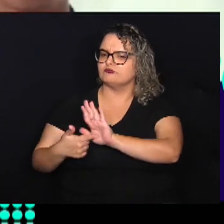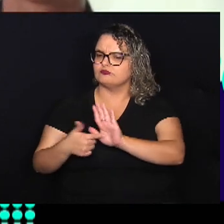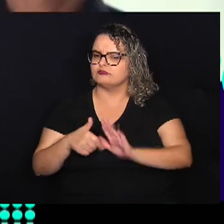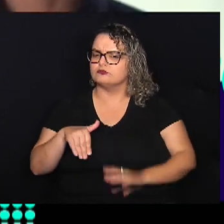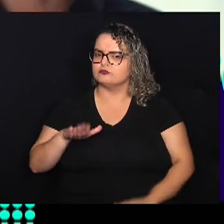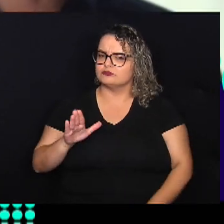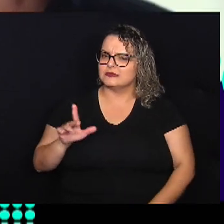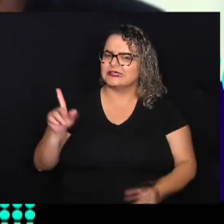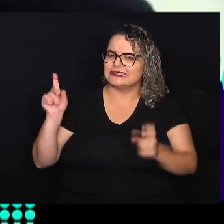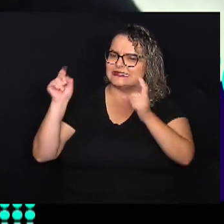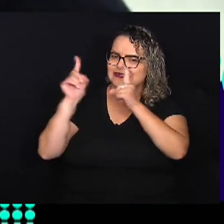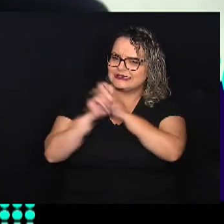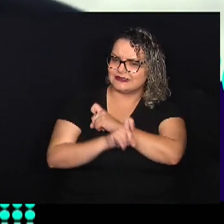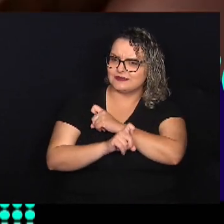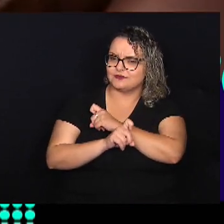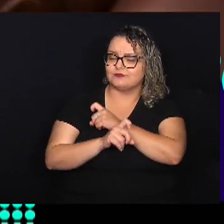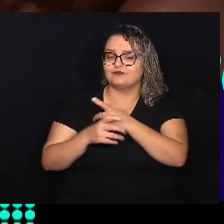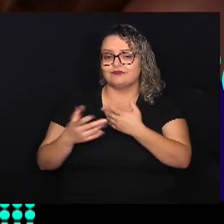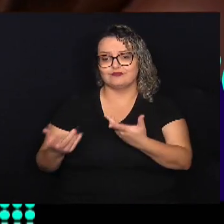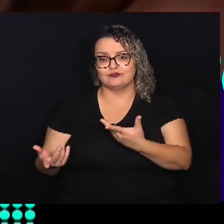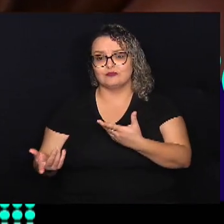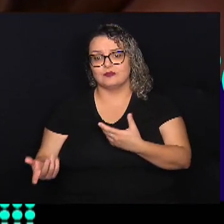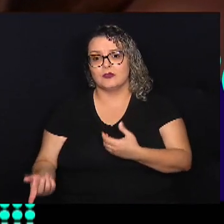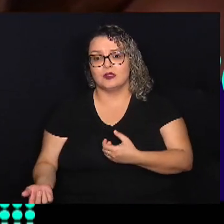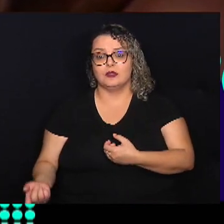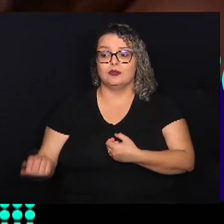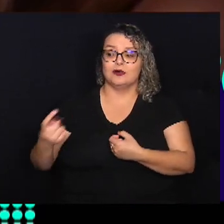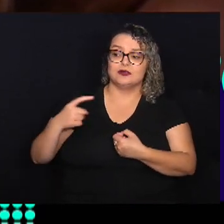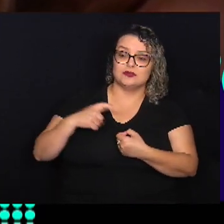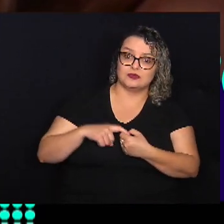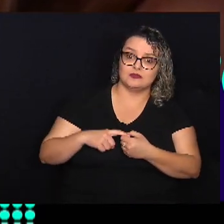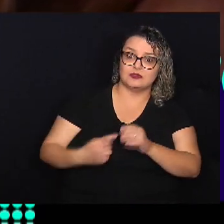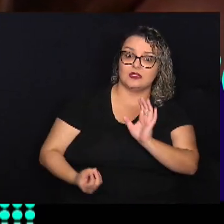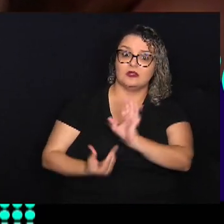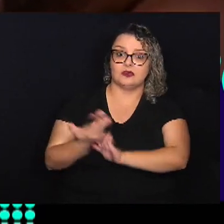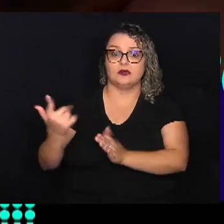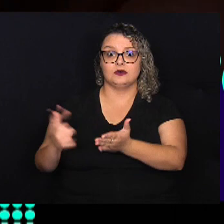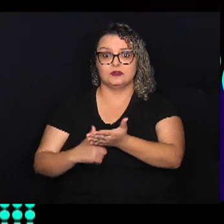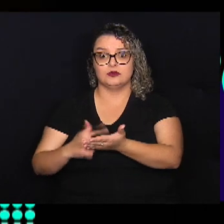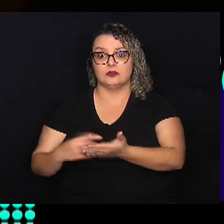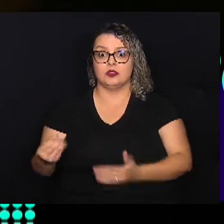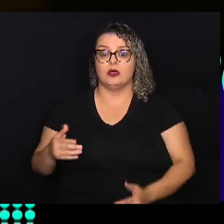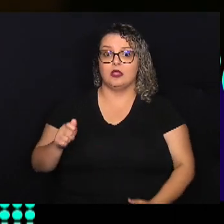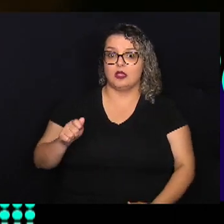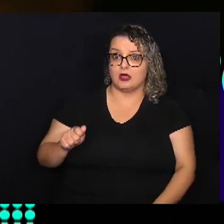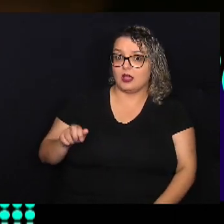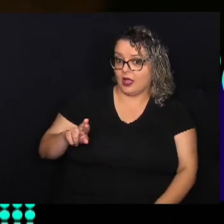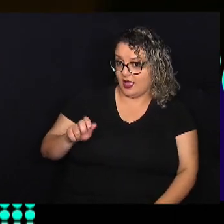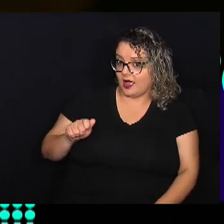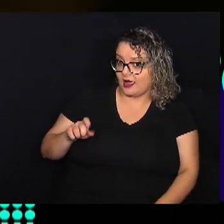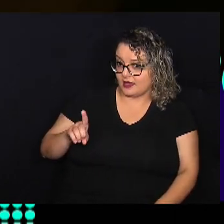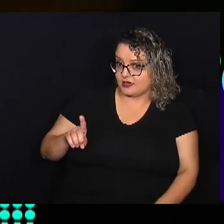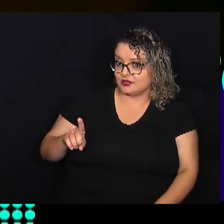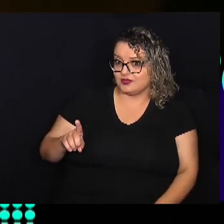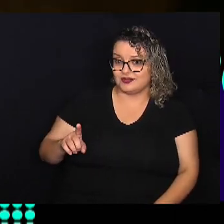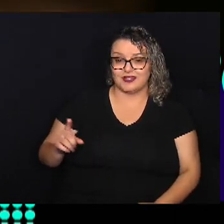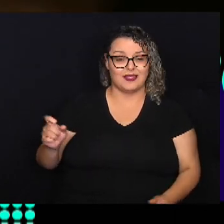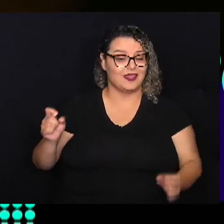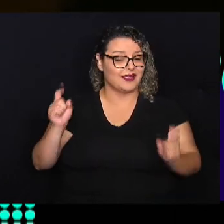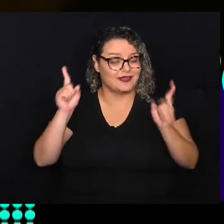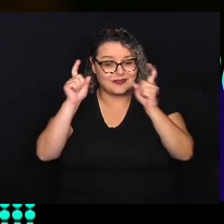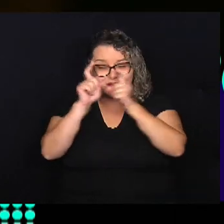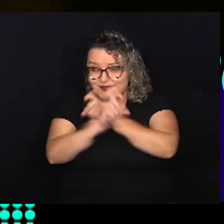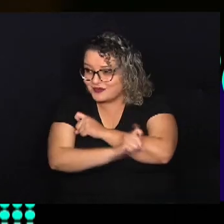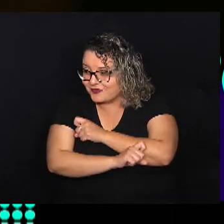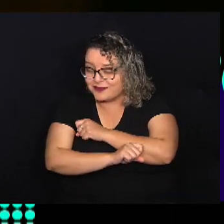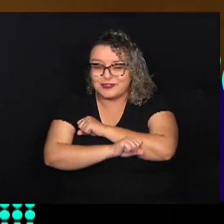mais difíceis. Com as voltas e a criação do novo livro, Hardy se dá conta de que é impossível viver sem seu grande